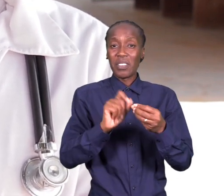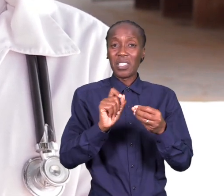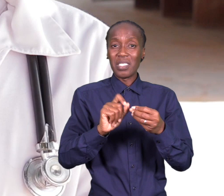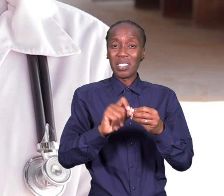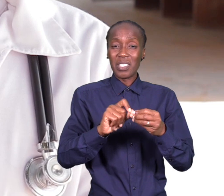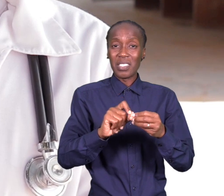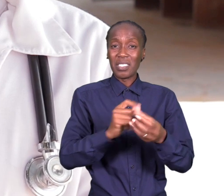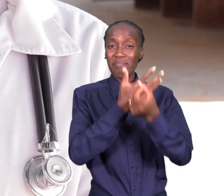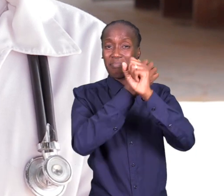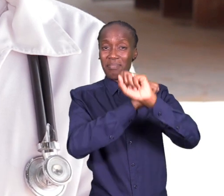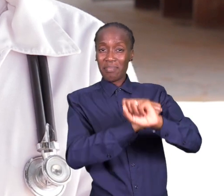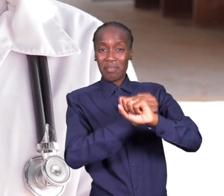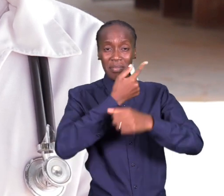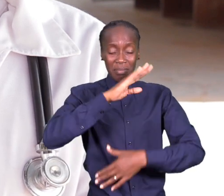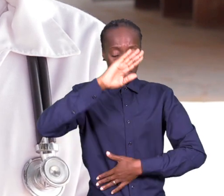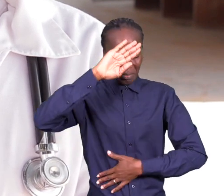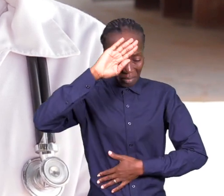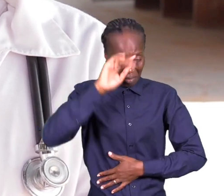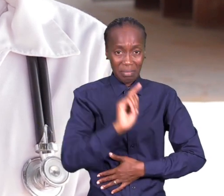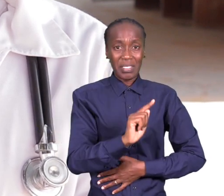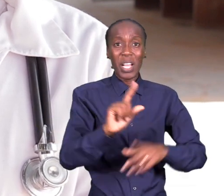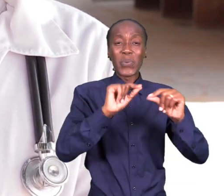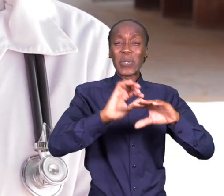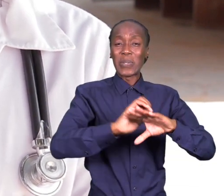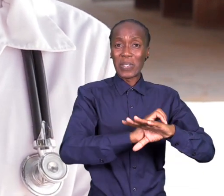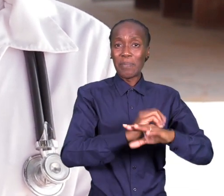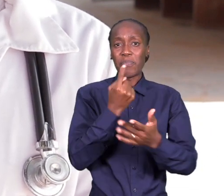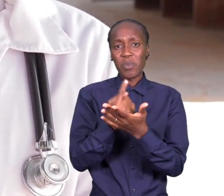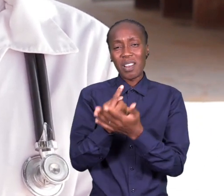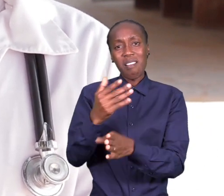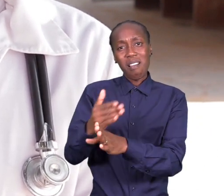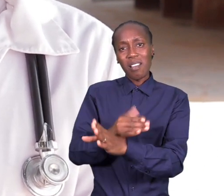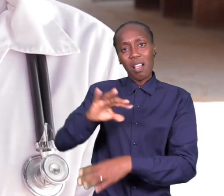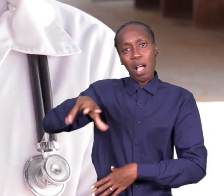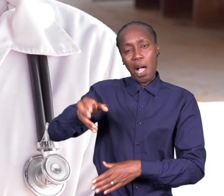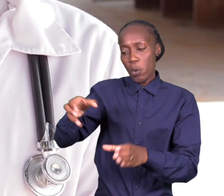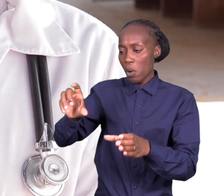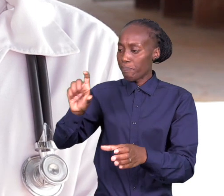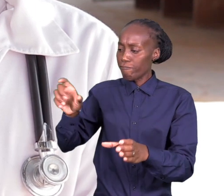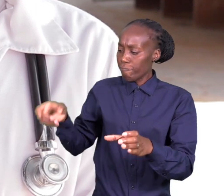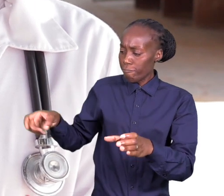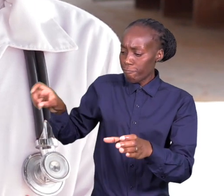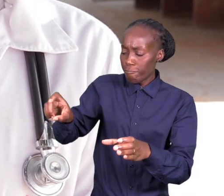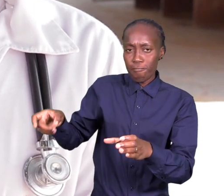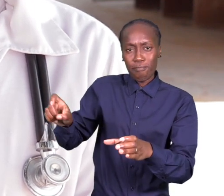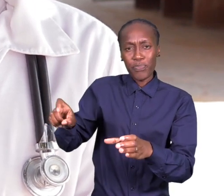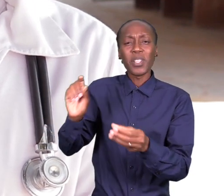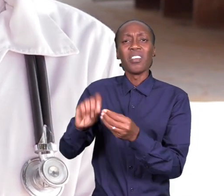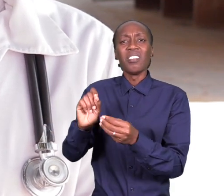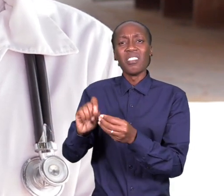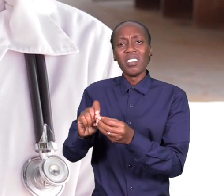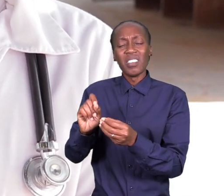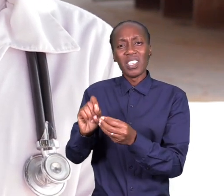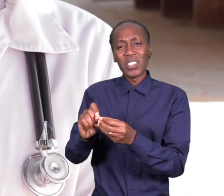importante o tratamento correto da água que consumimos. Estamos a falar, tratar com certeza, se não